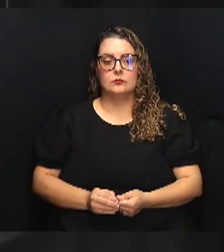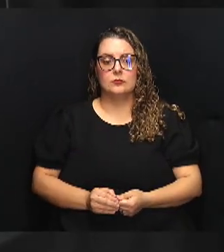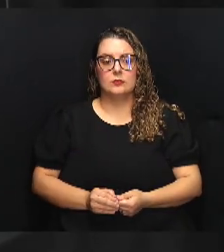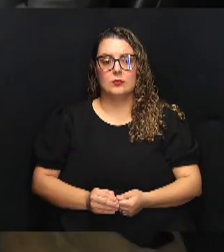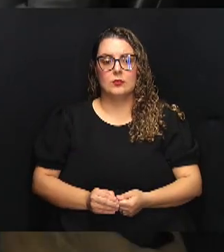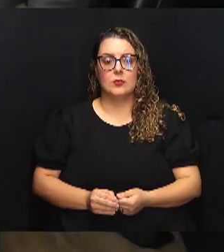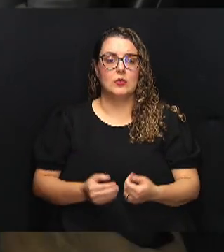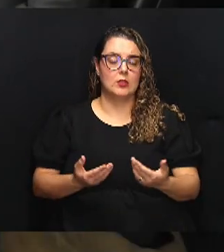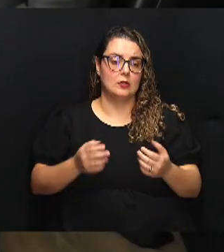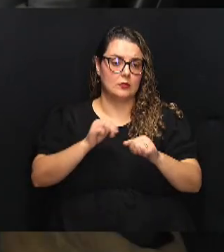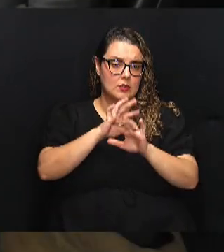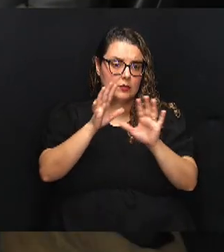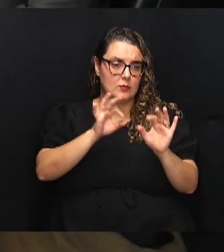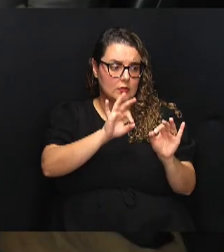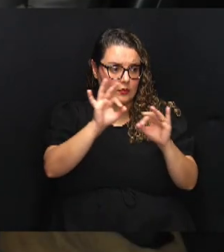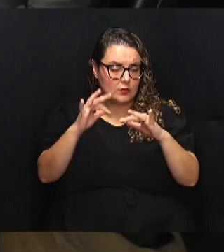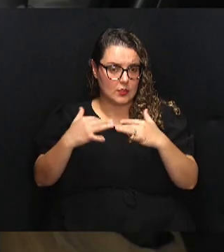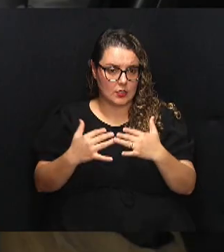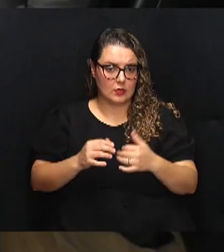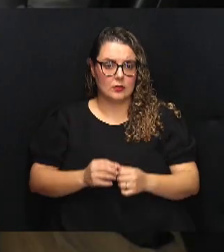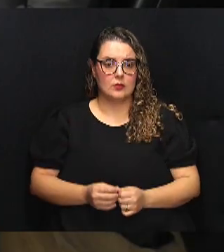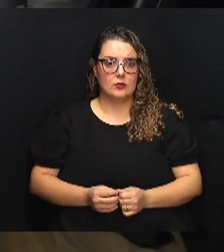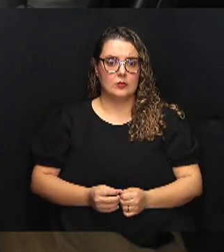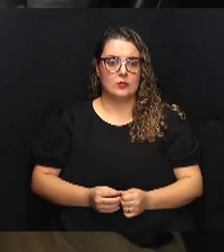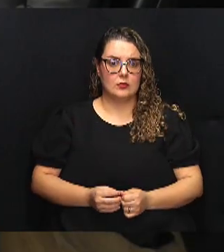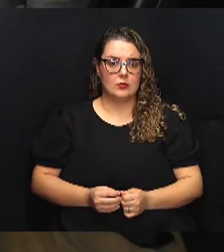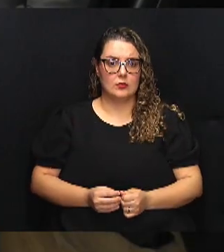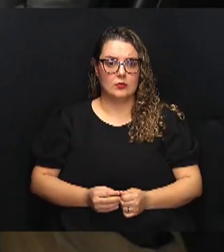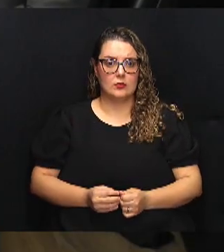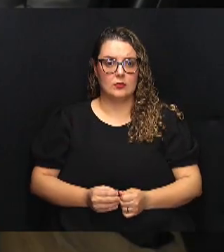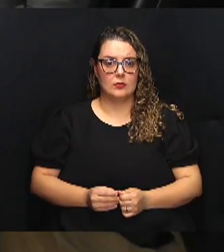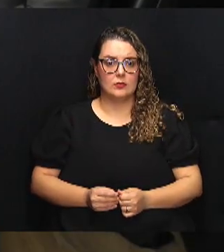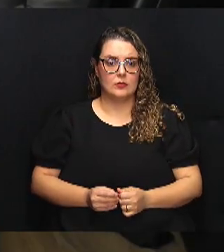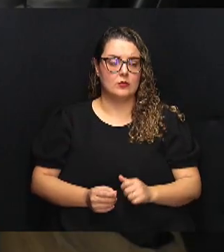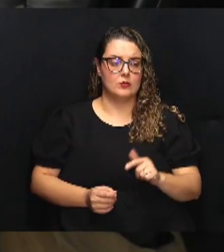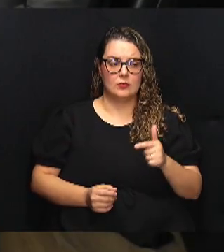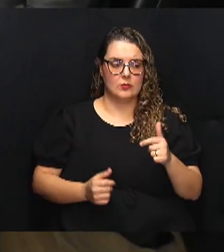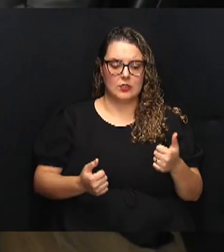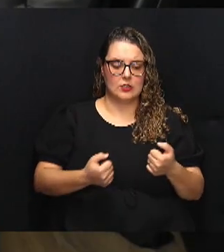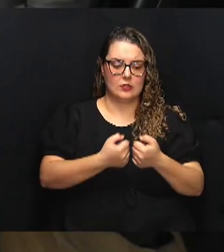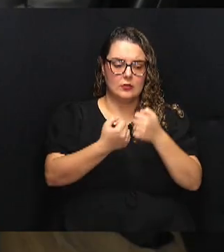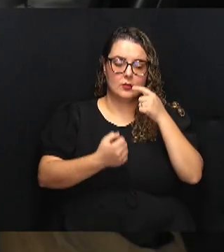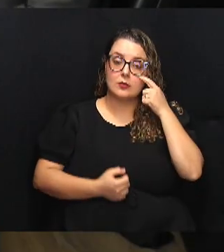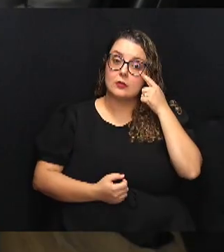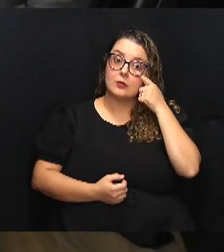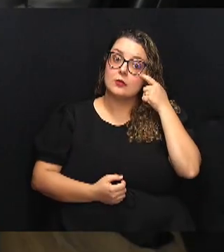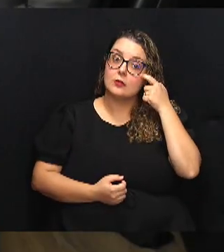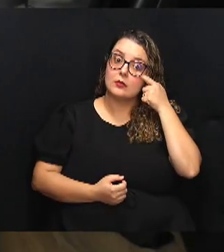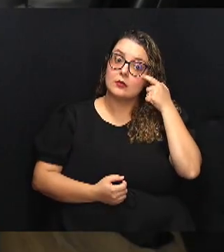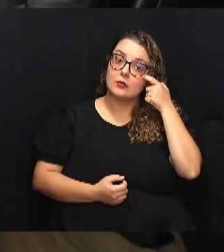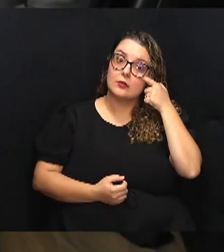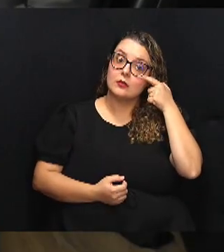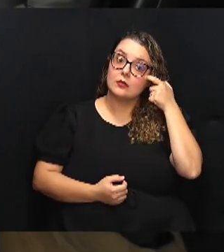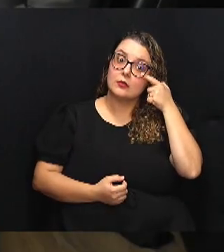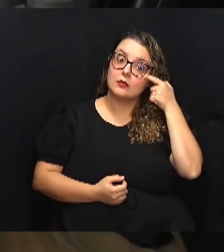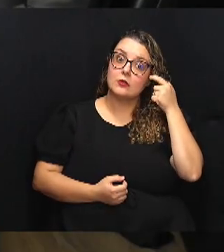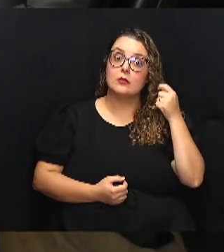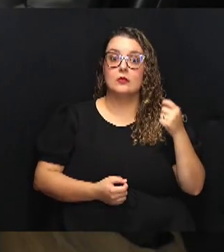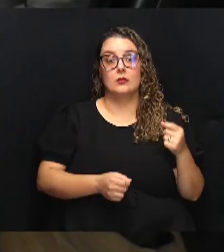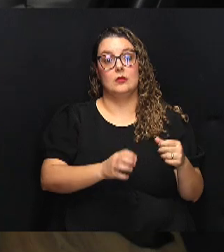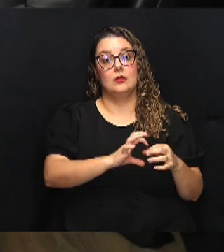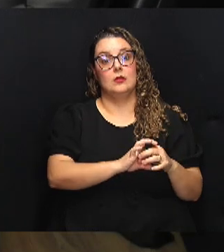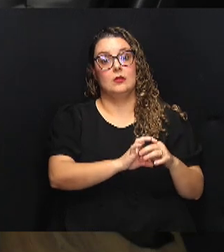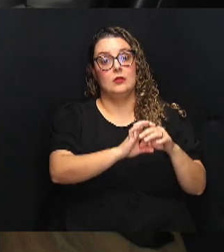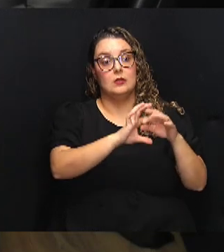para esclarecer para quem está nos acompanhando, não vai haver um conflito entre disponibilizar informações públicas e a legislação